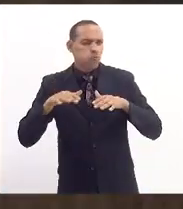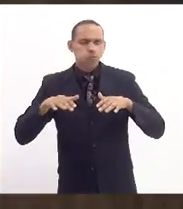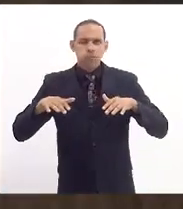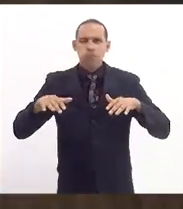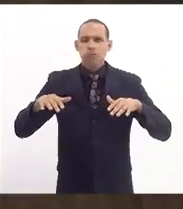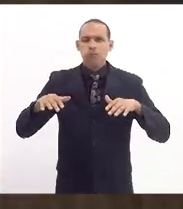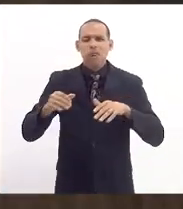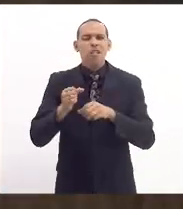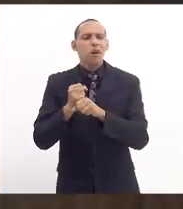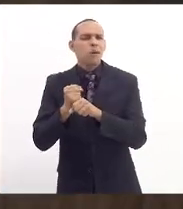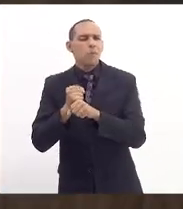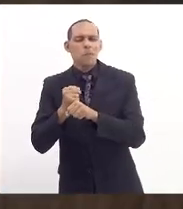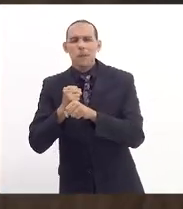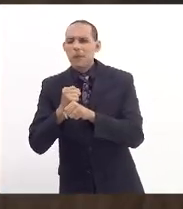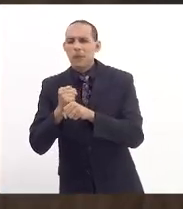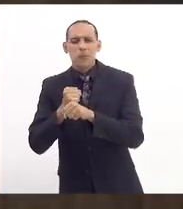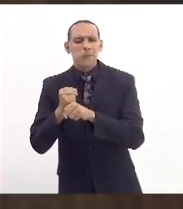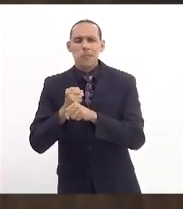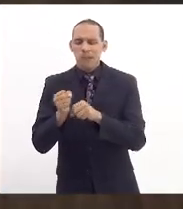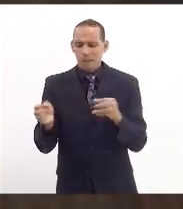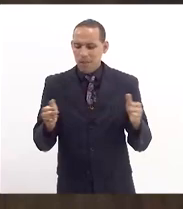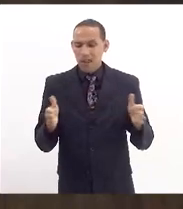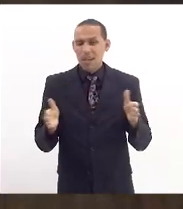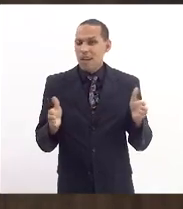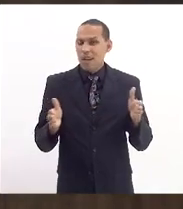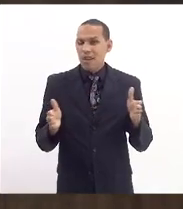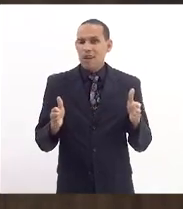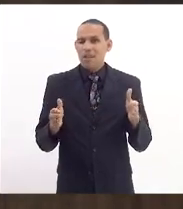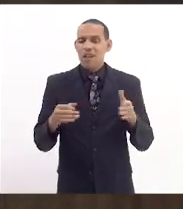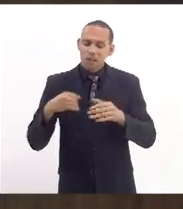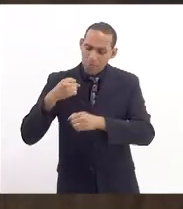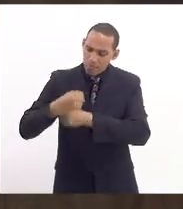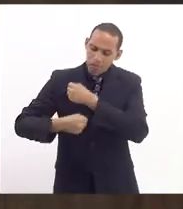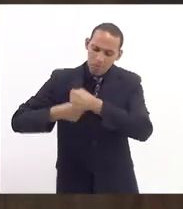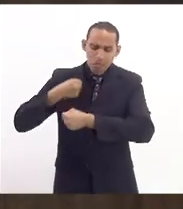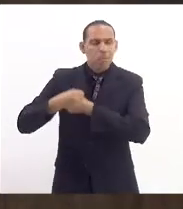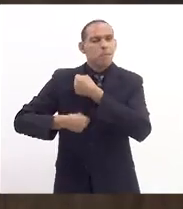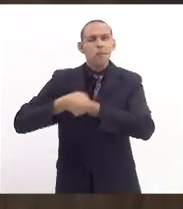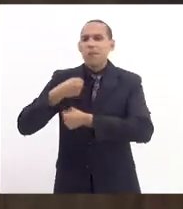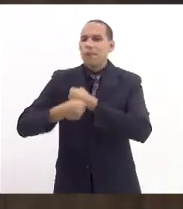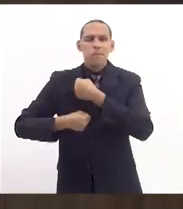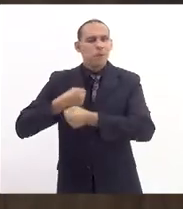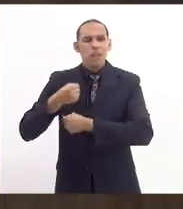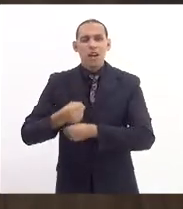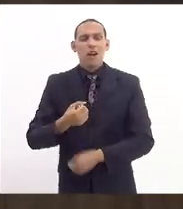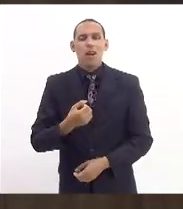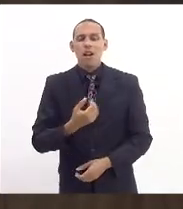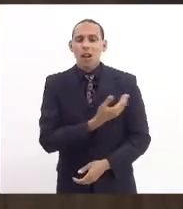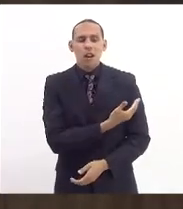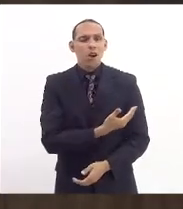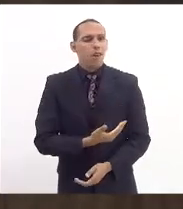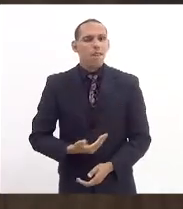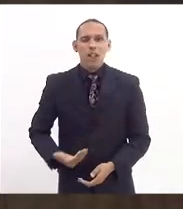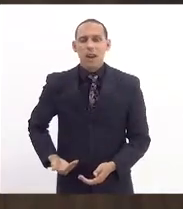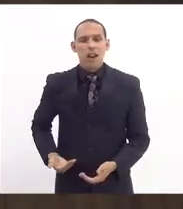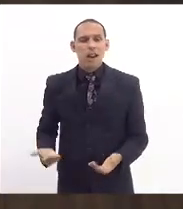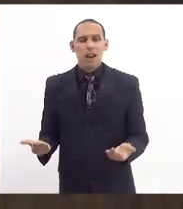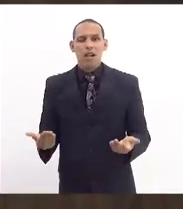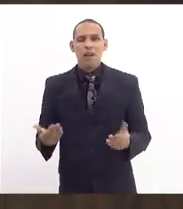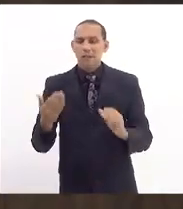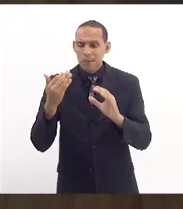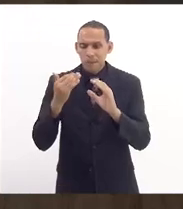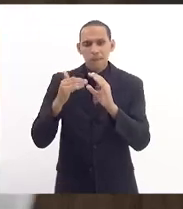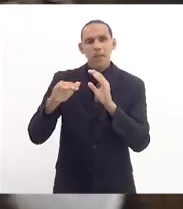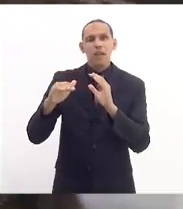aqui que já tem vários anos de Mandato todos os anos presidente o governo sempre